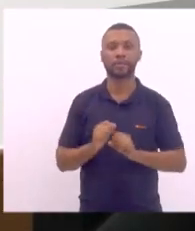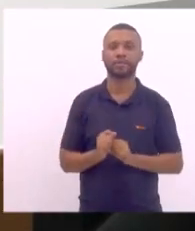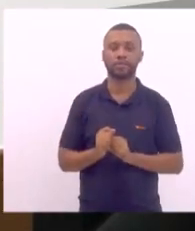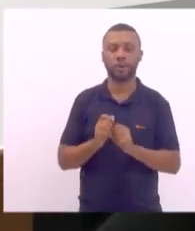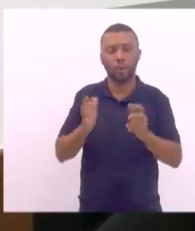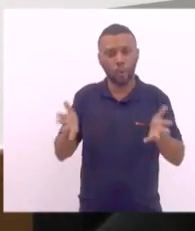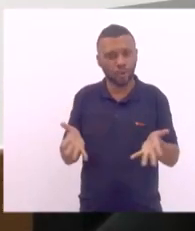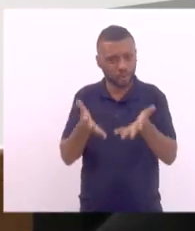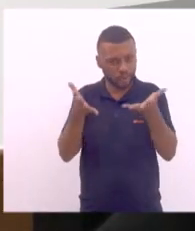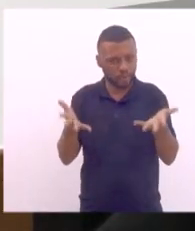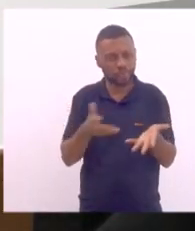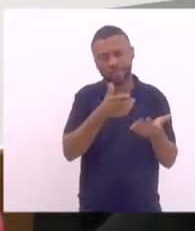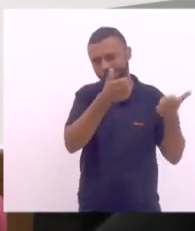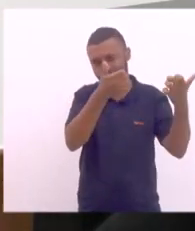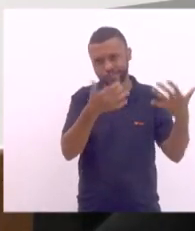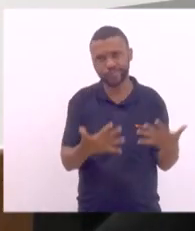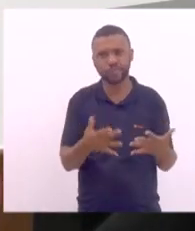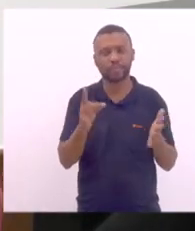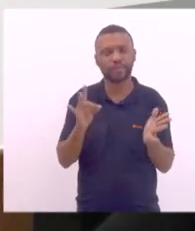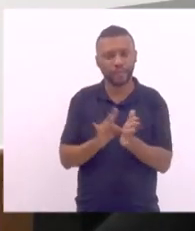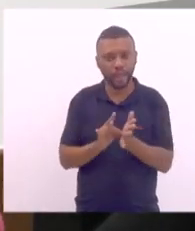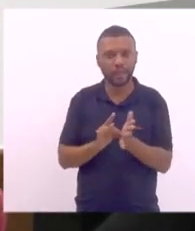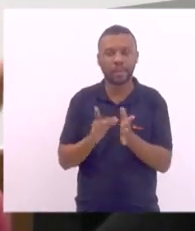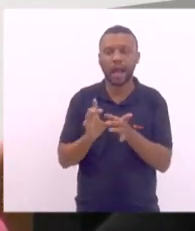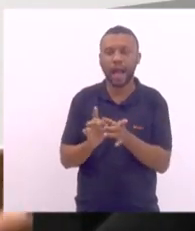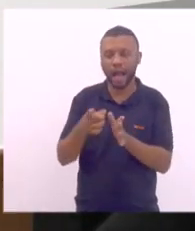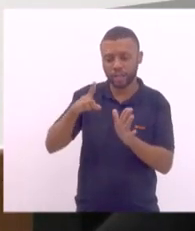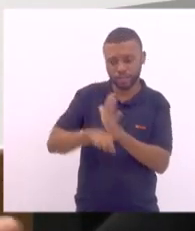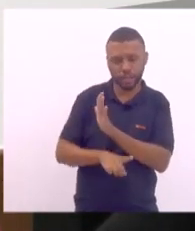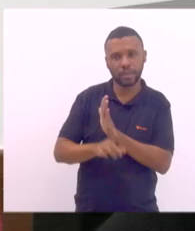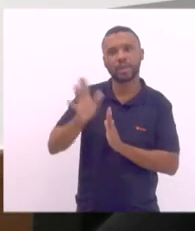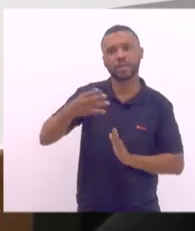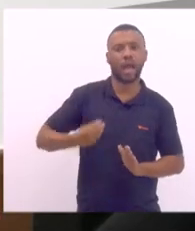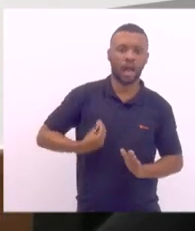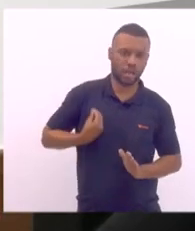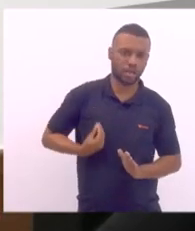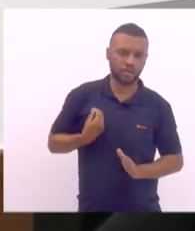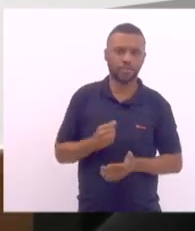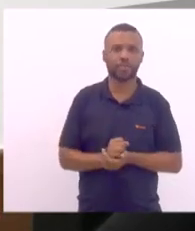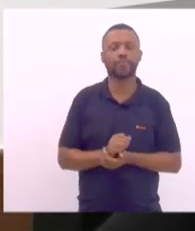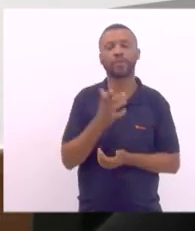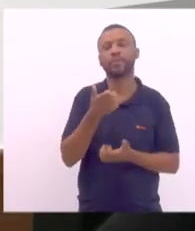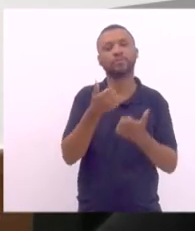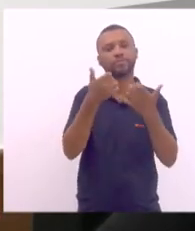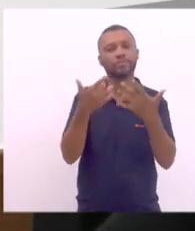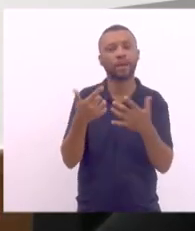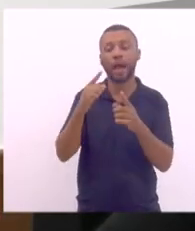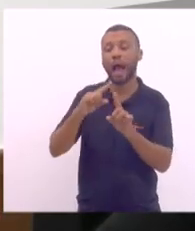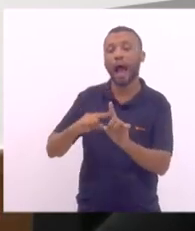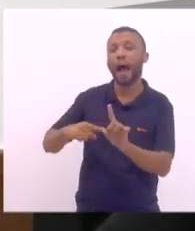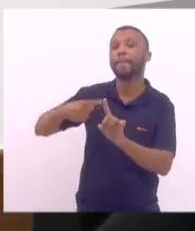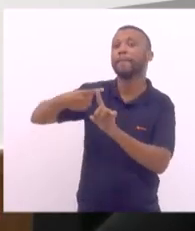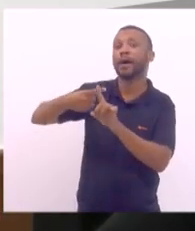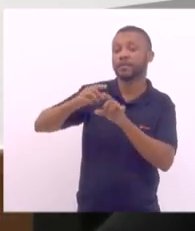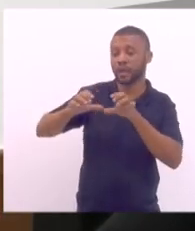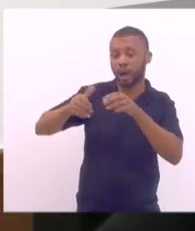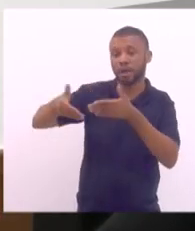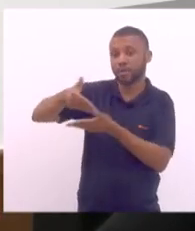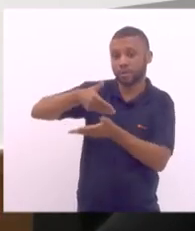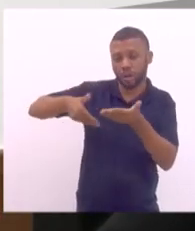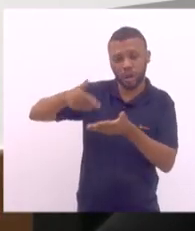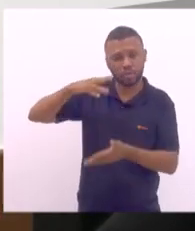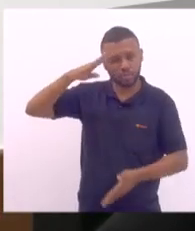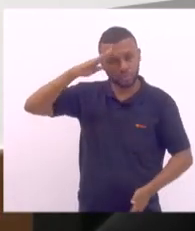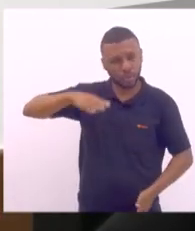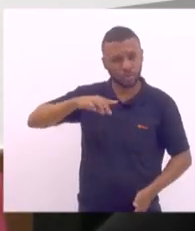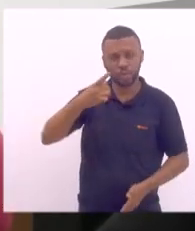aqui, como a senhora mesmo disse, realmente, a dispensa ela já existe. Eu quis dizer uma forma a mais que a tropa nós usamos para poder